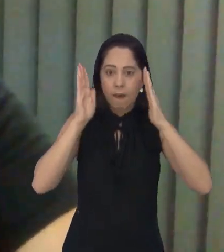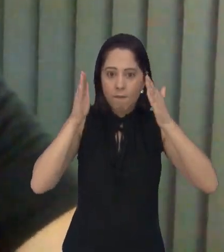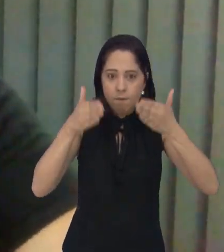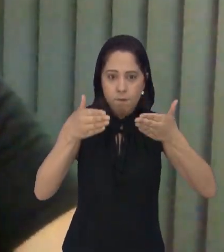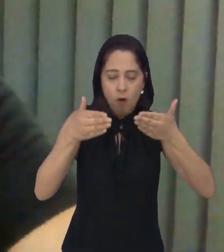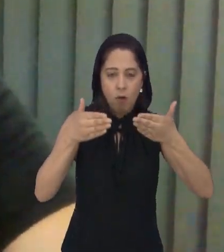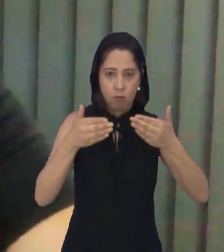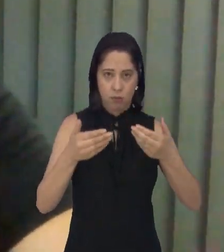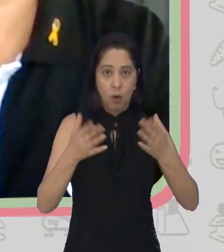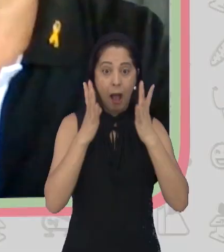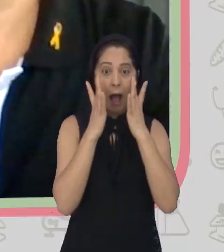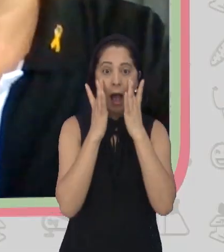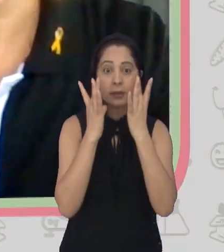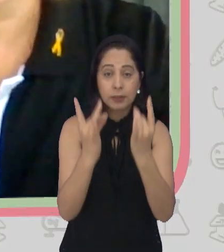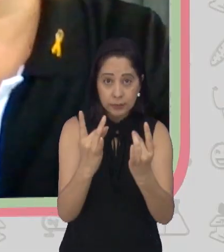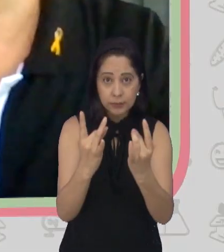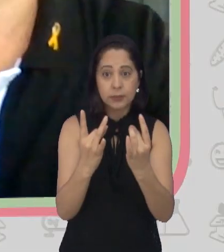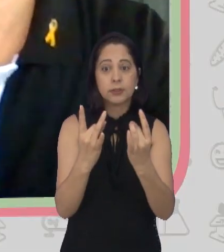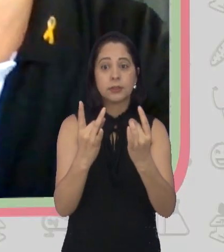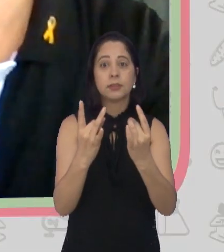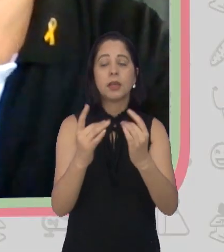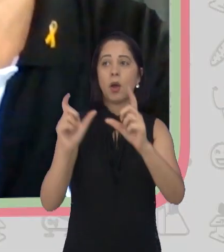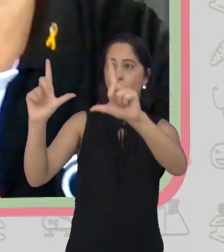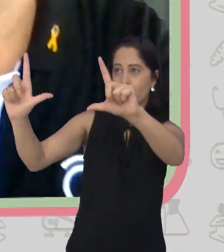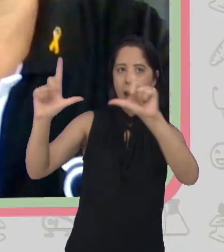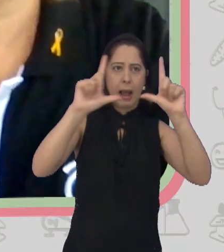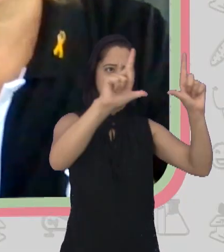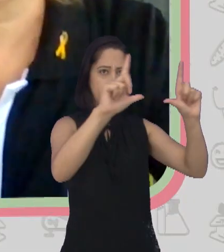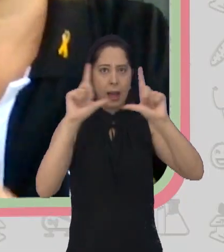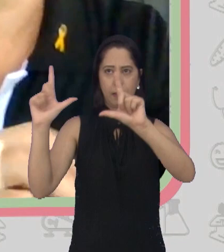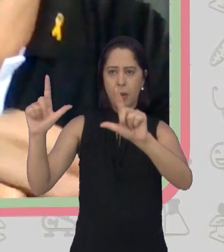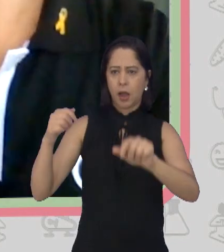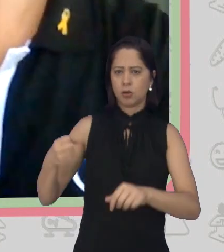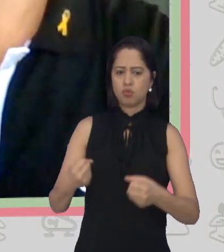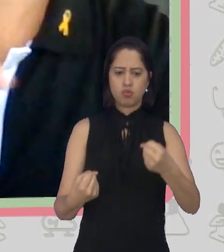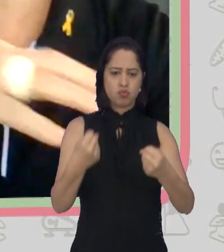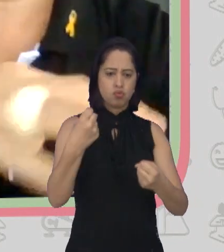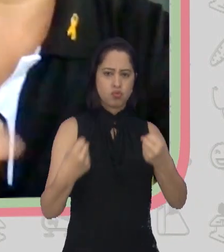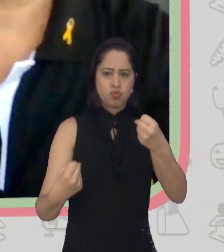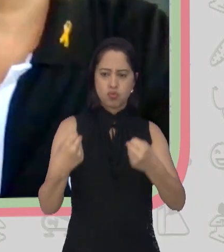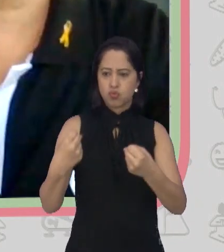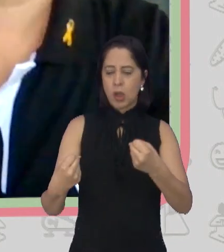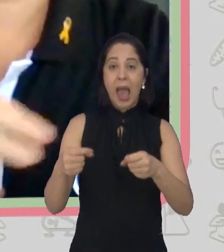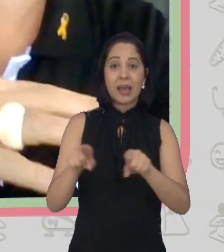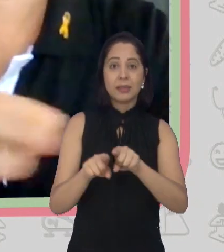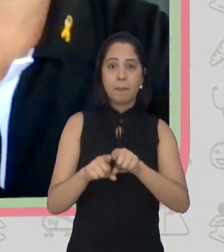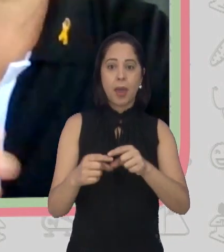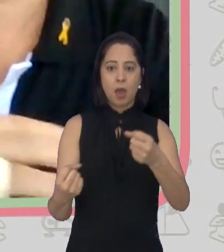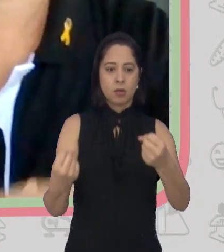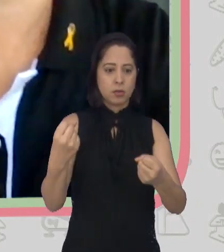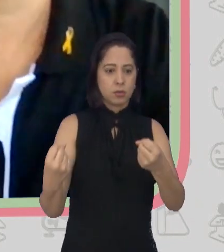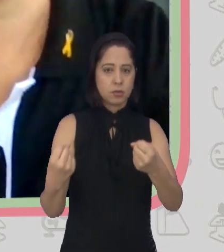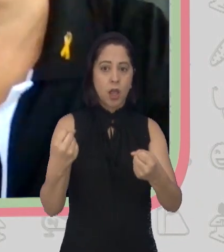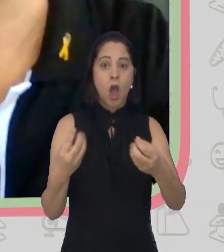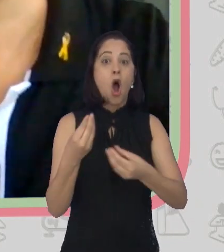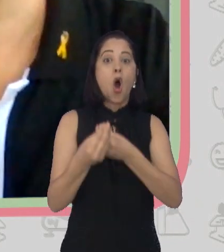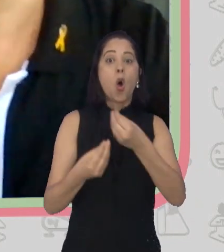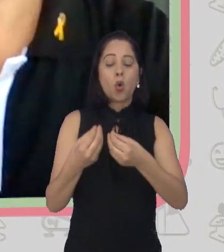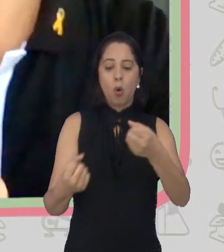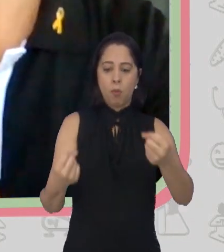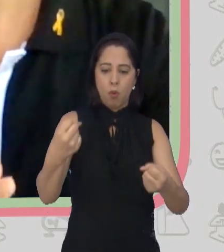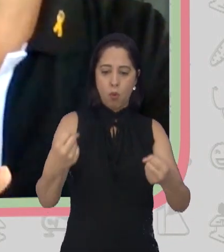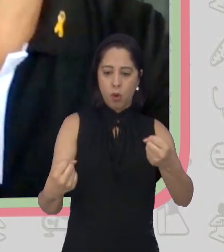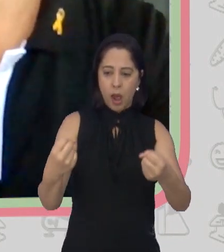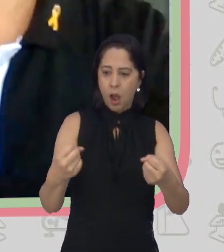concentração. Então, você precisa prestar atenção na sinalização, precisa prestar atenção no seu veículo, né? Como é que o veículo está se